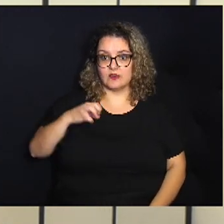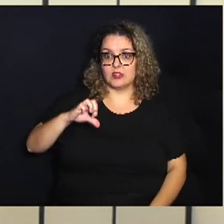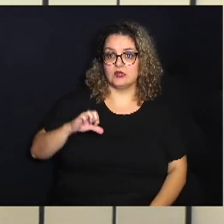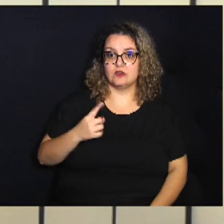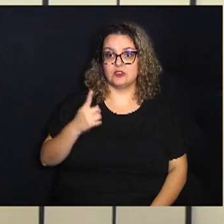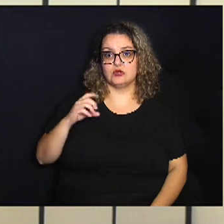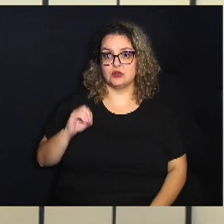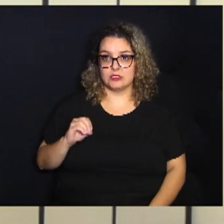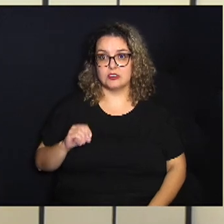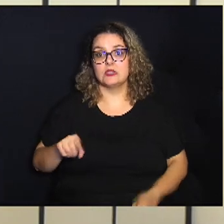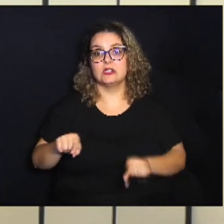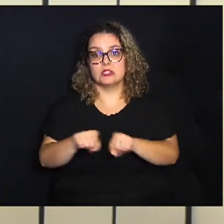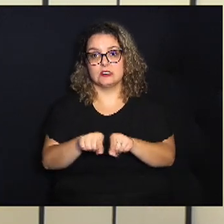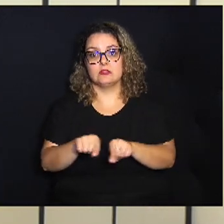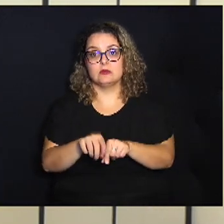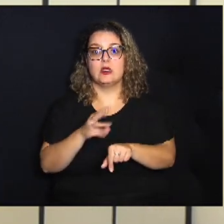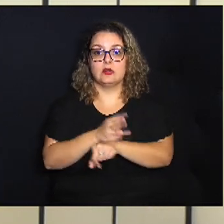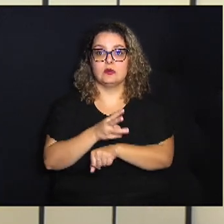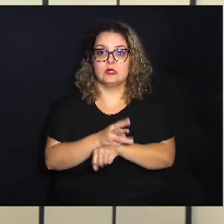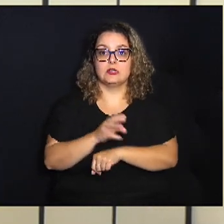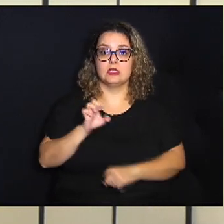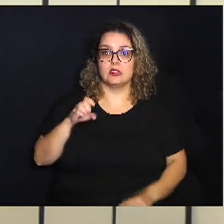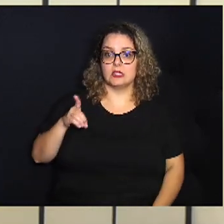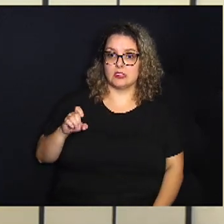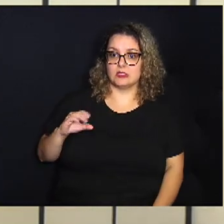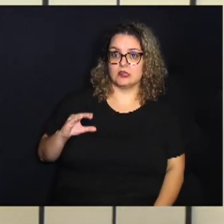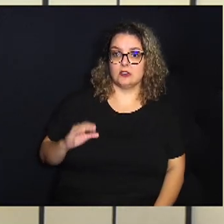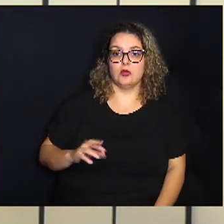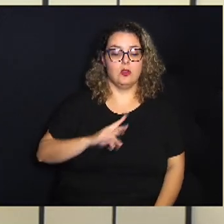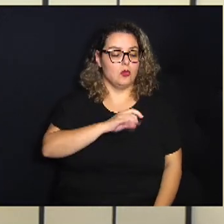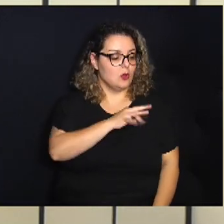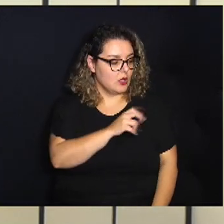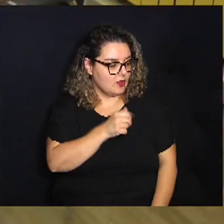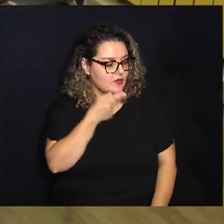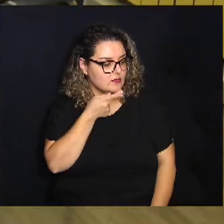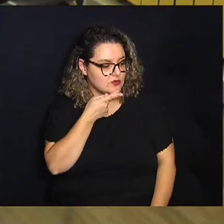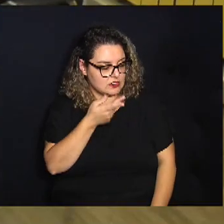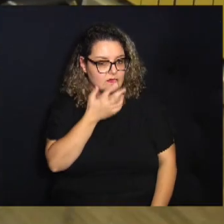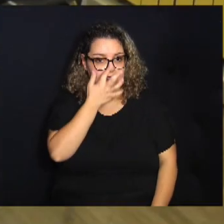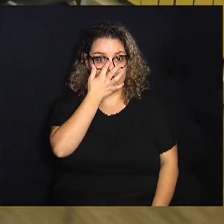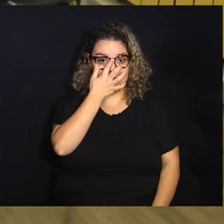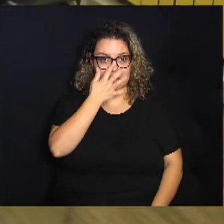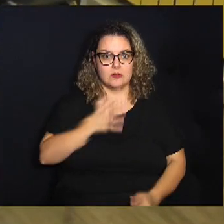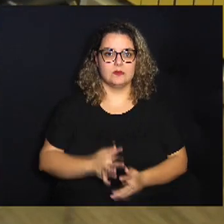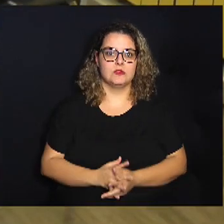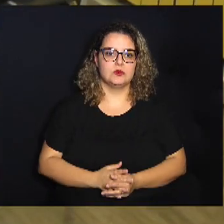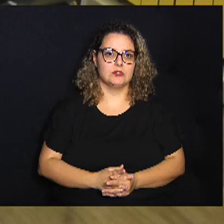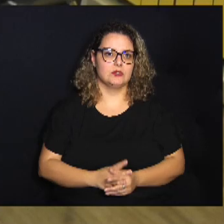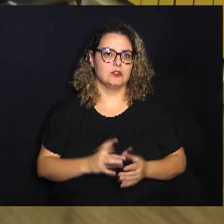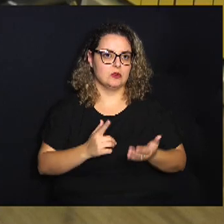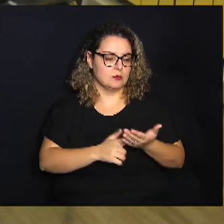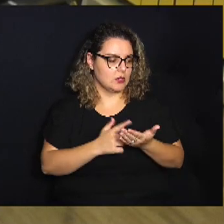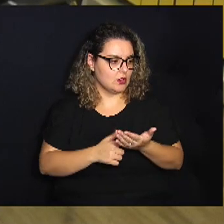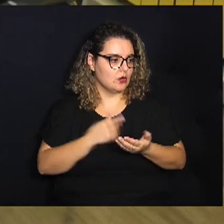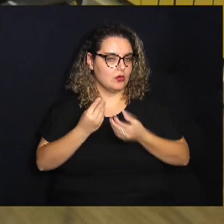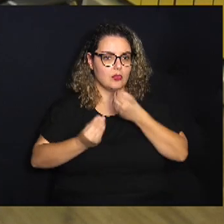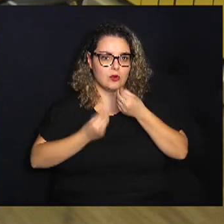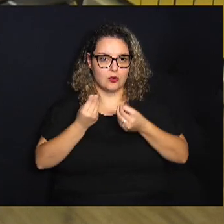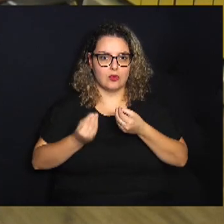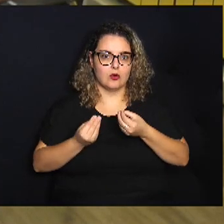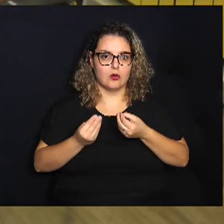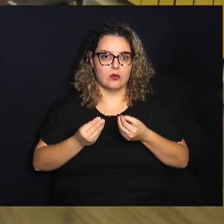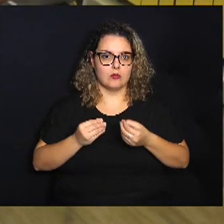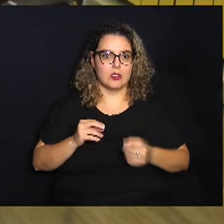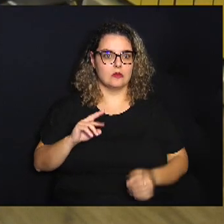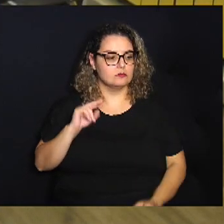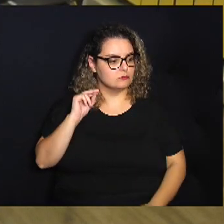19-3731-2910, que também é o número de WhatsApp da Indec. E o Rafa, você abordou sobre os livros, né? Como que foi essa virada de